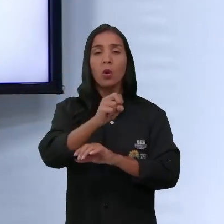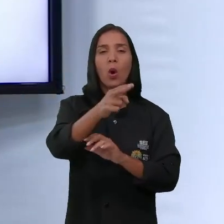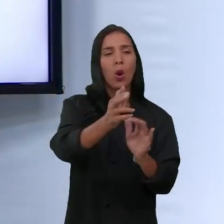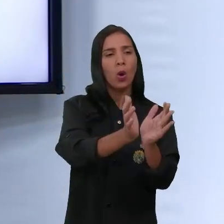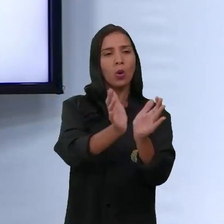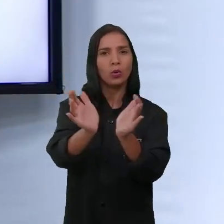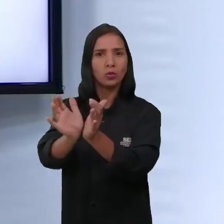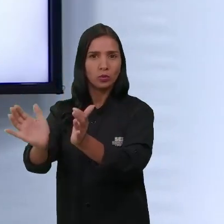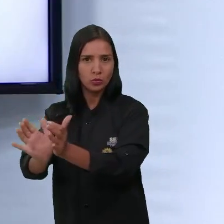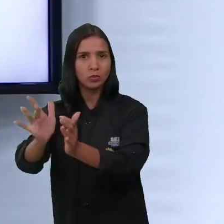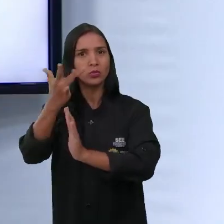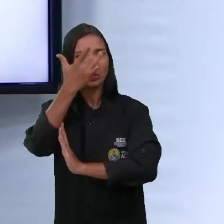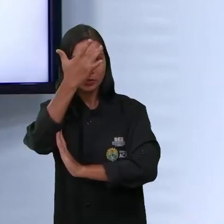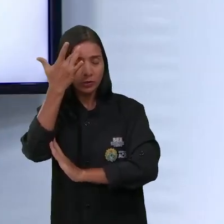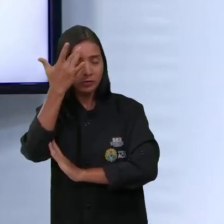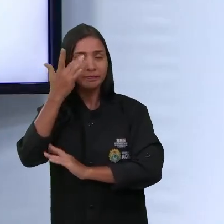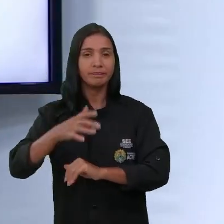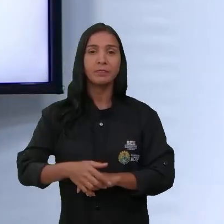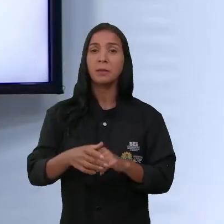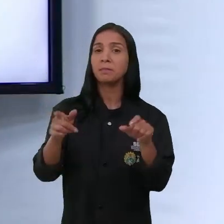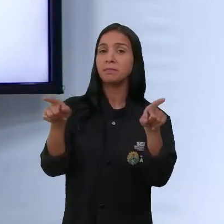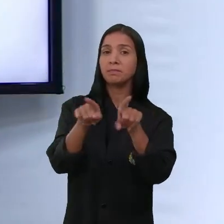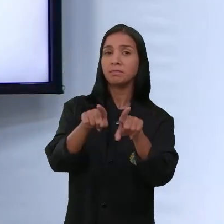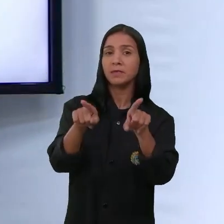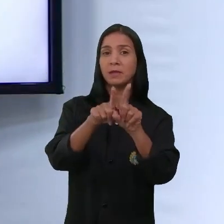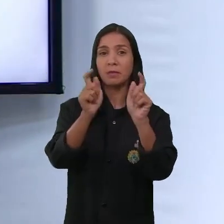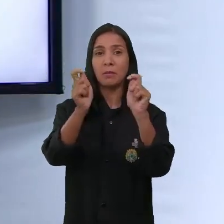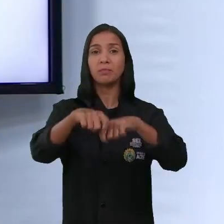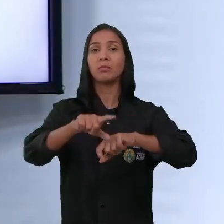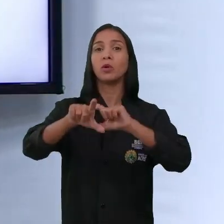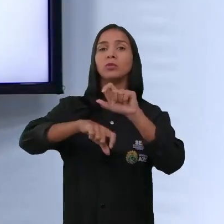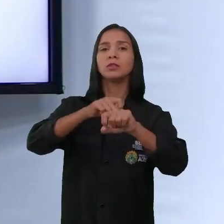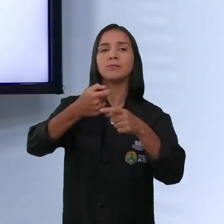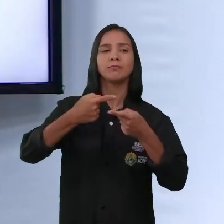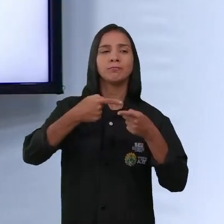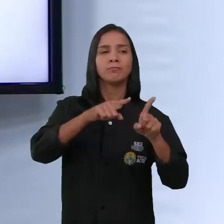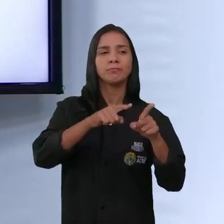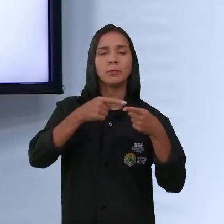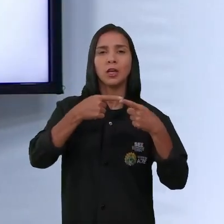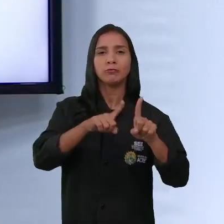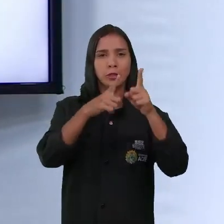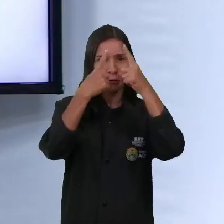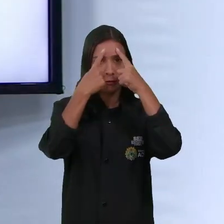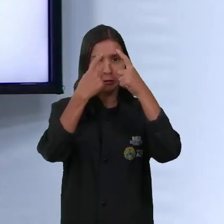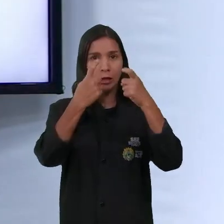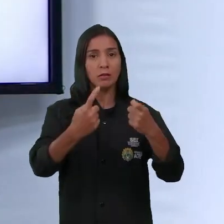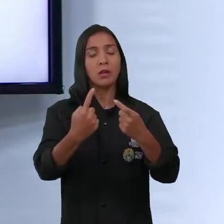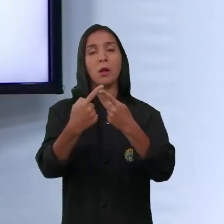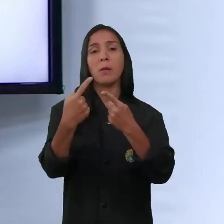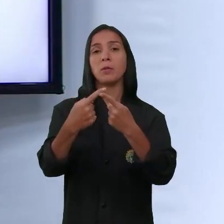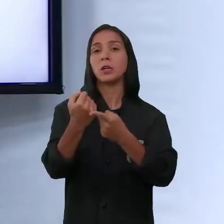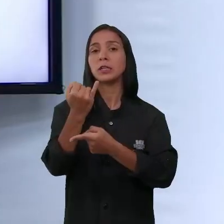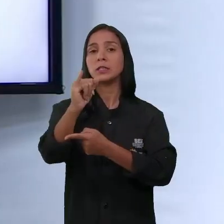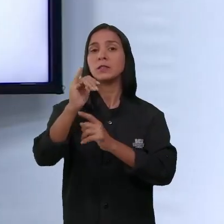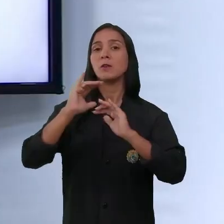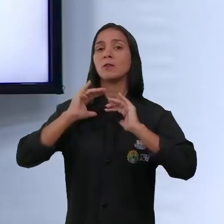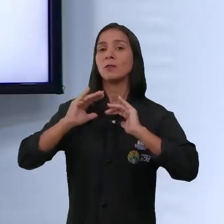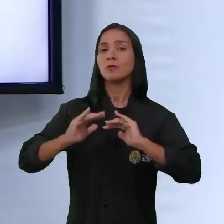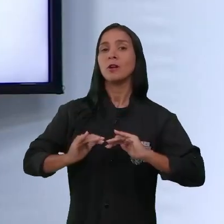e ele também pode ser um comportamento lesivo, né? Porque ele pode ser uma conduta que